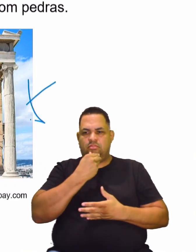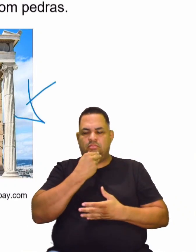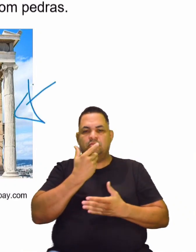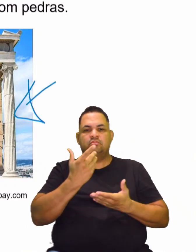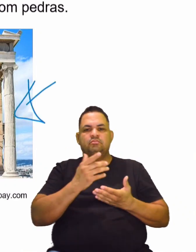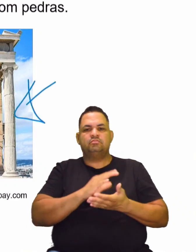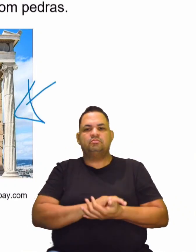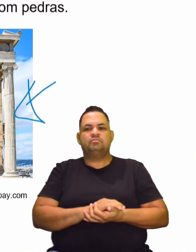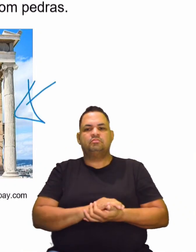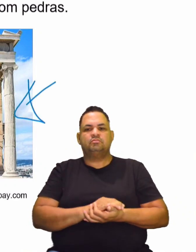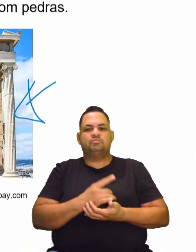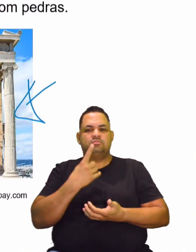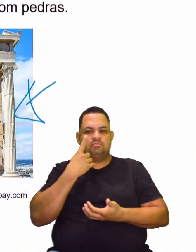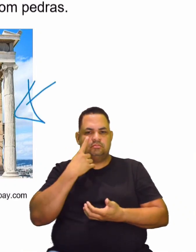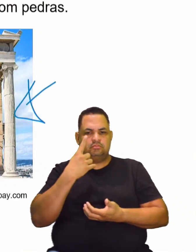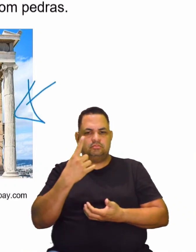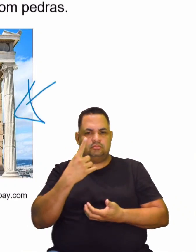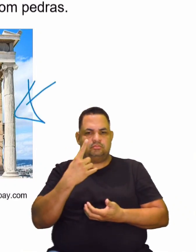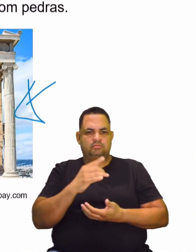nós observamos, né,